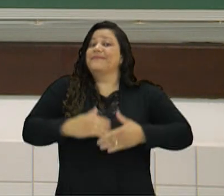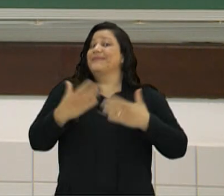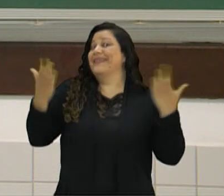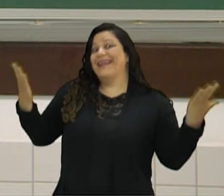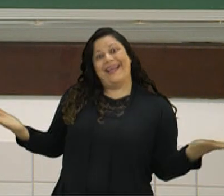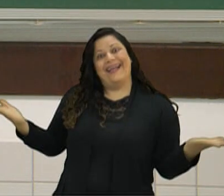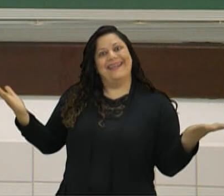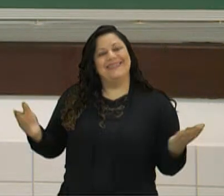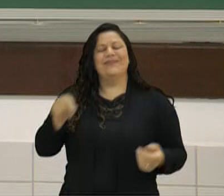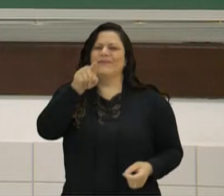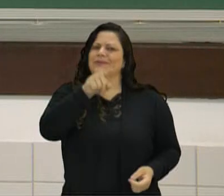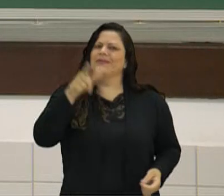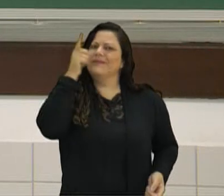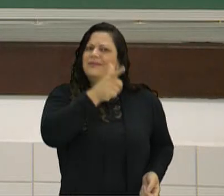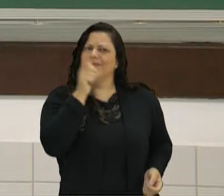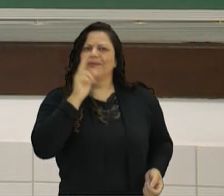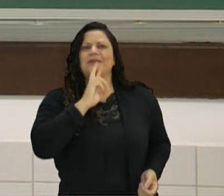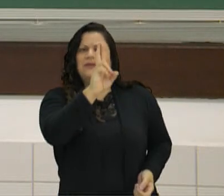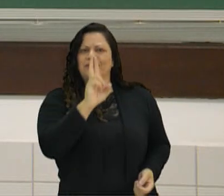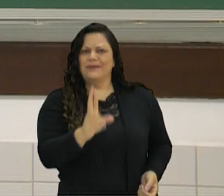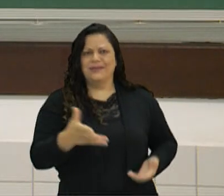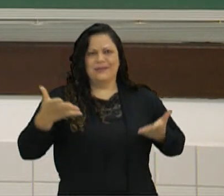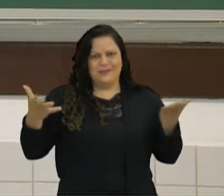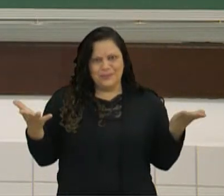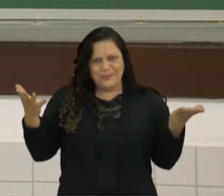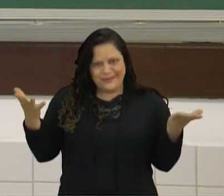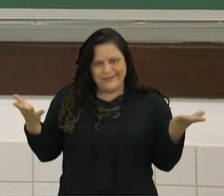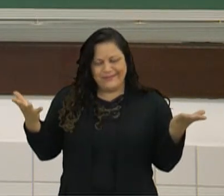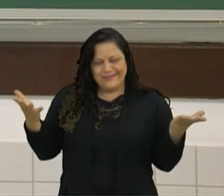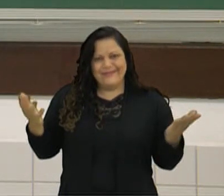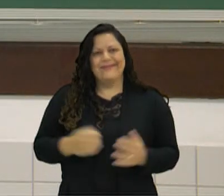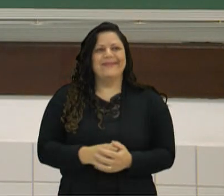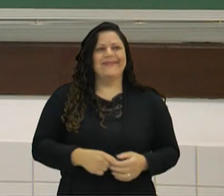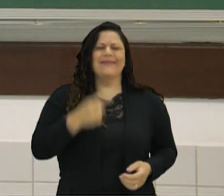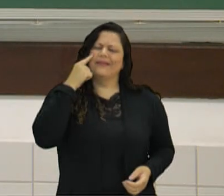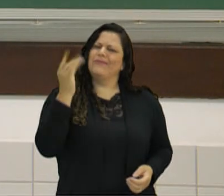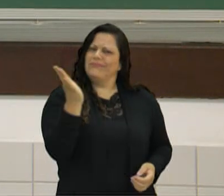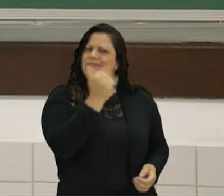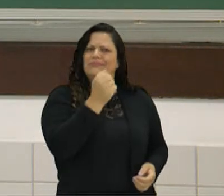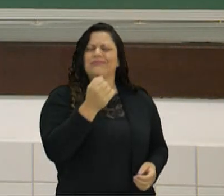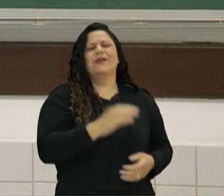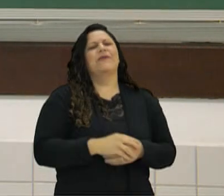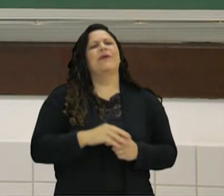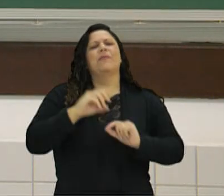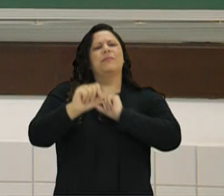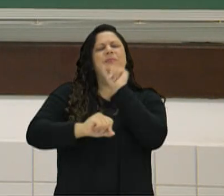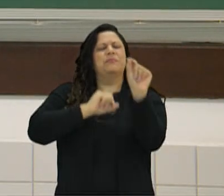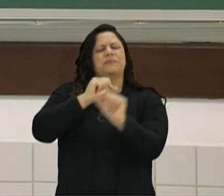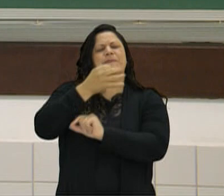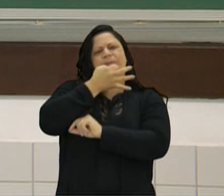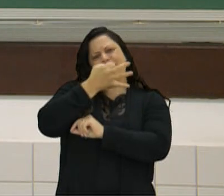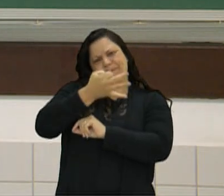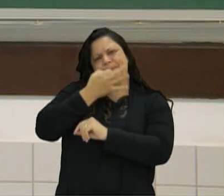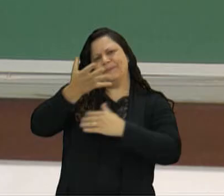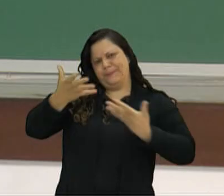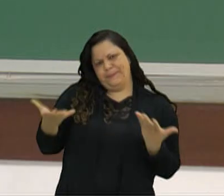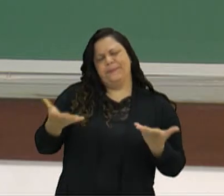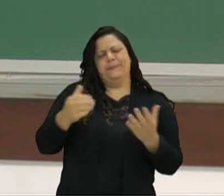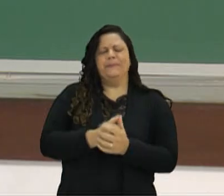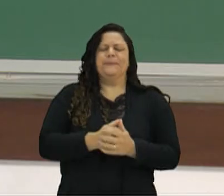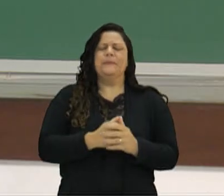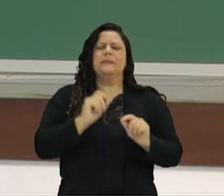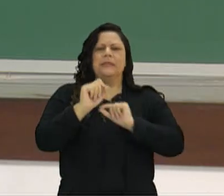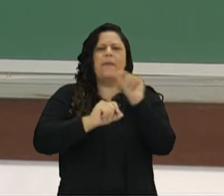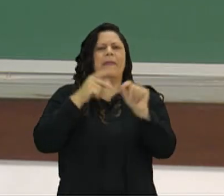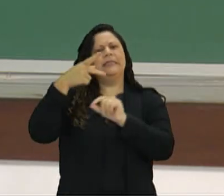aí, pessoal? Conseguiram responder isso aqui? Bom, vamos aqui para uma sugestão de resposta. Claro, a sua resposta não